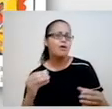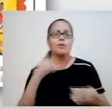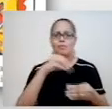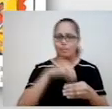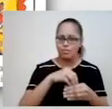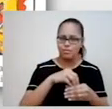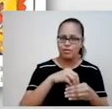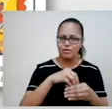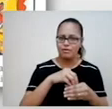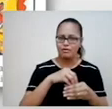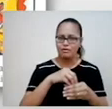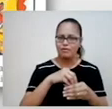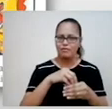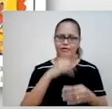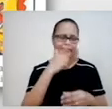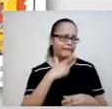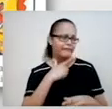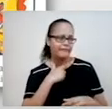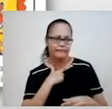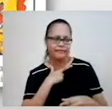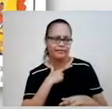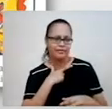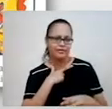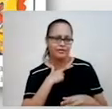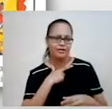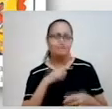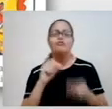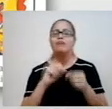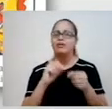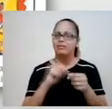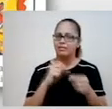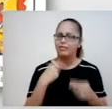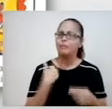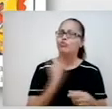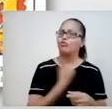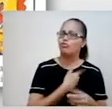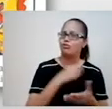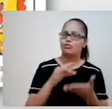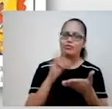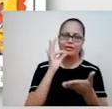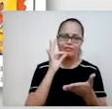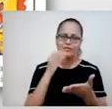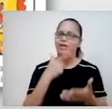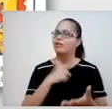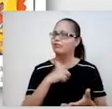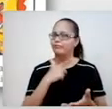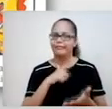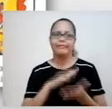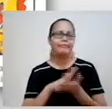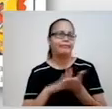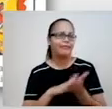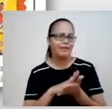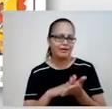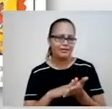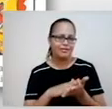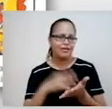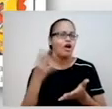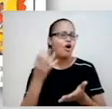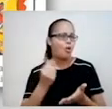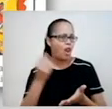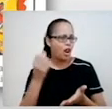Ridículo. Isso mesmo, fazemos nosso café e não tem nada disso, né? Vai o leitinho